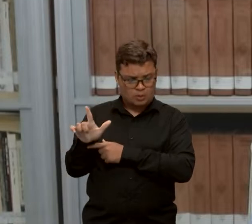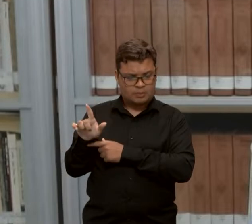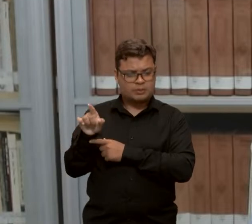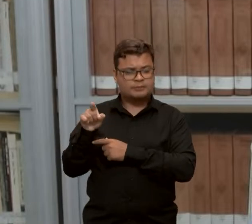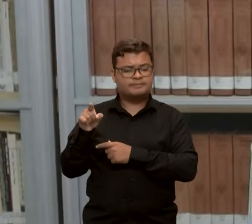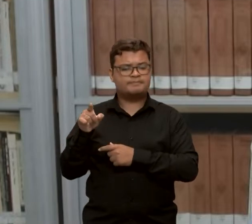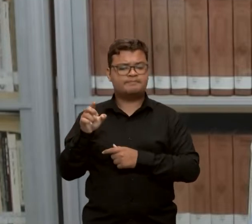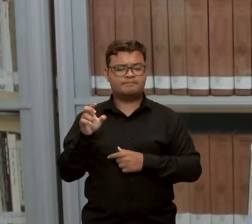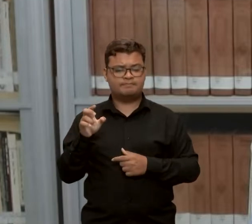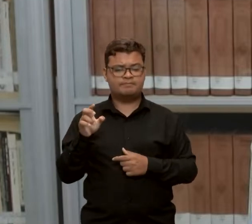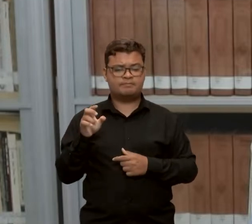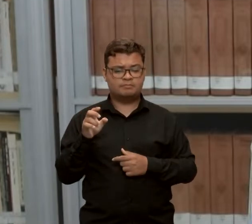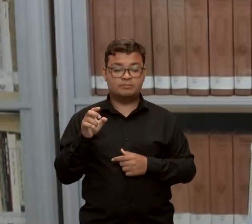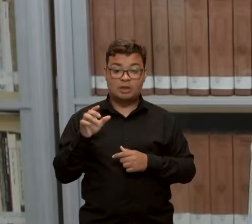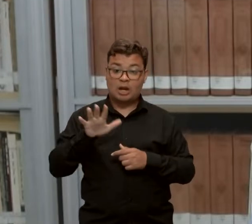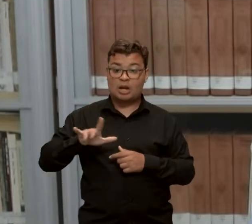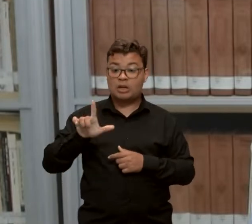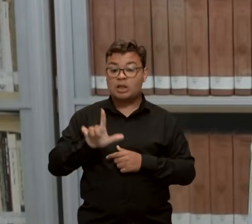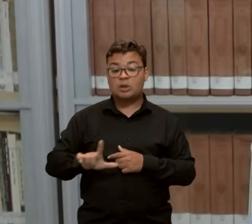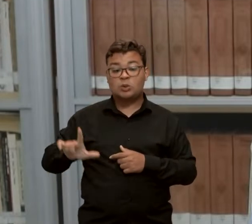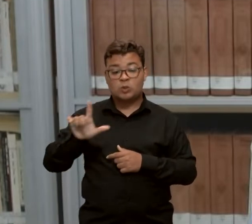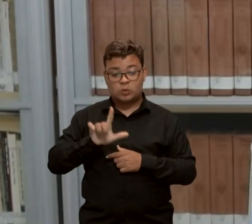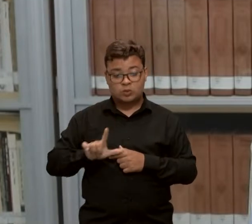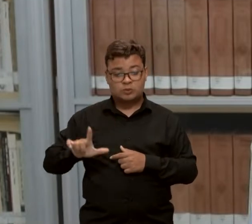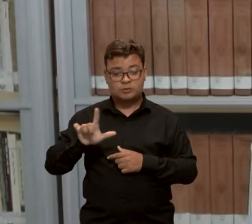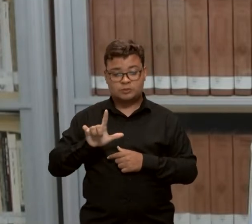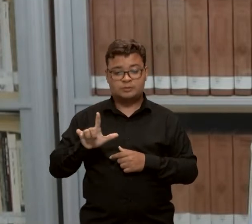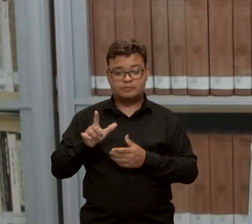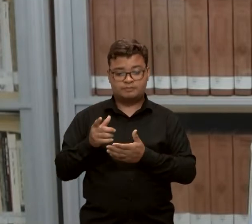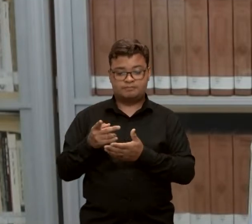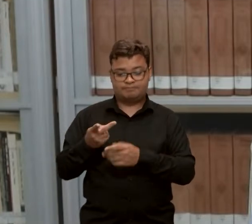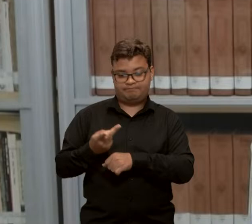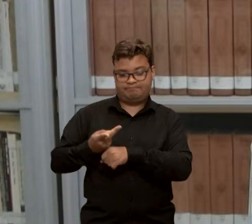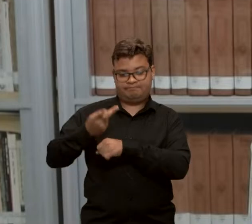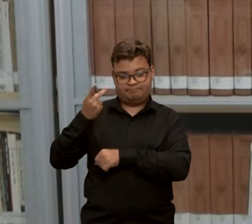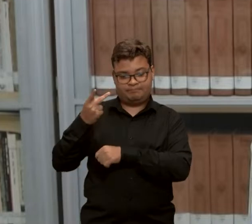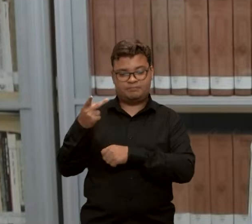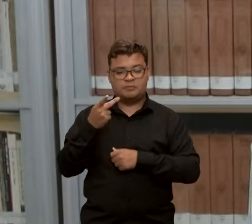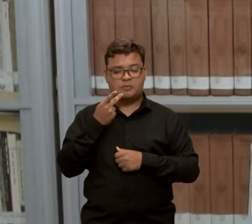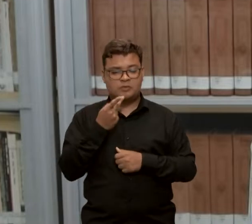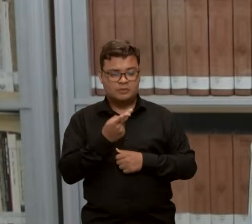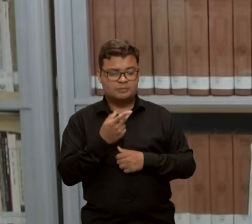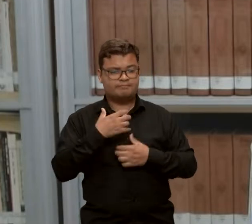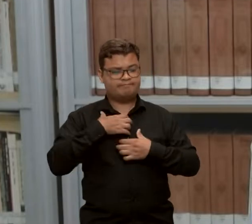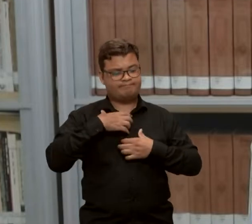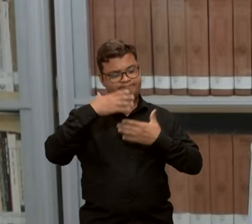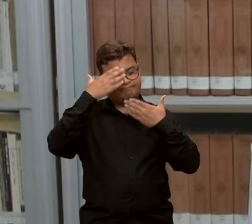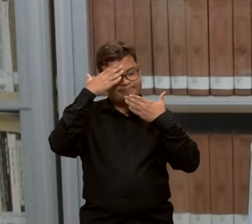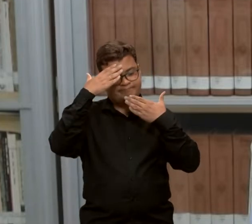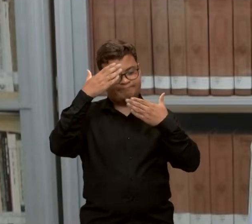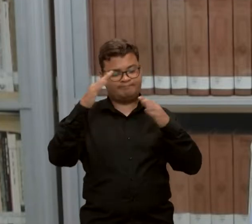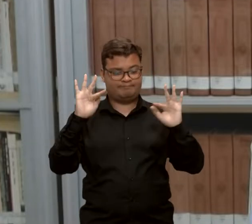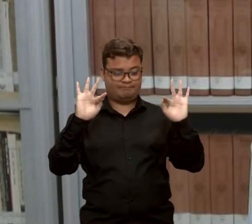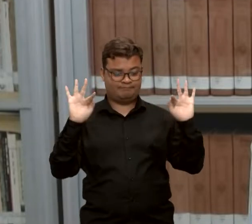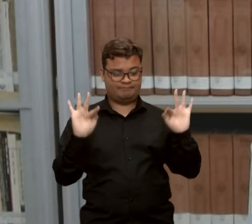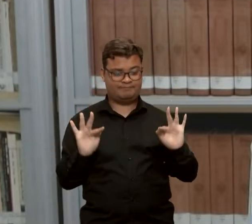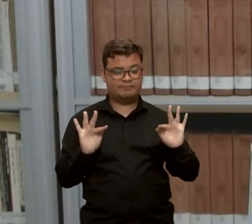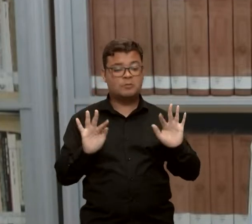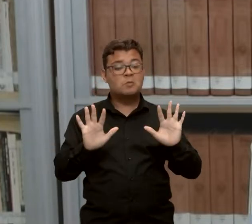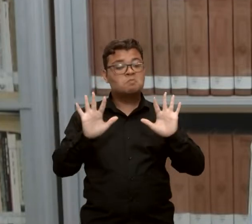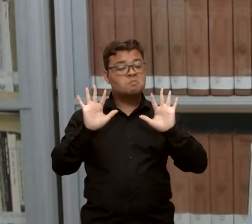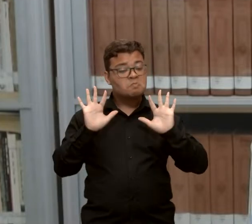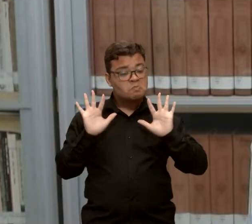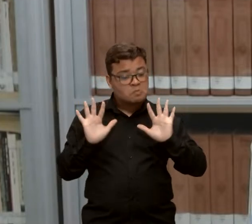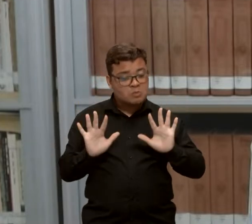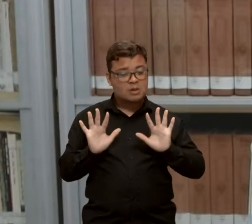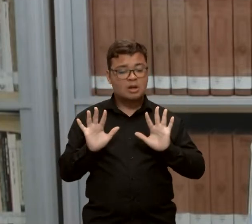Prêmio Nobel de Literatura e disse que ele agradecia muito, se sentia muito feliz, mas que ele